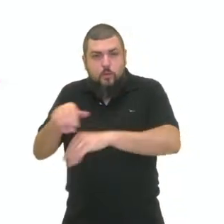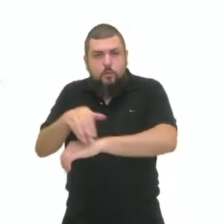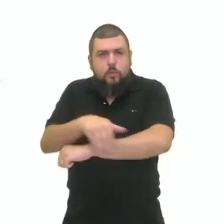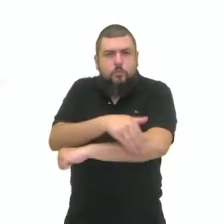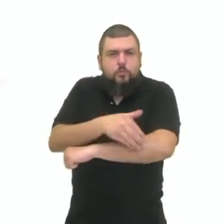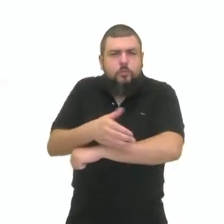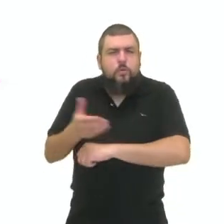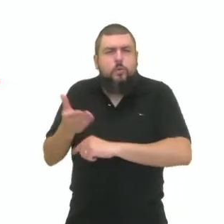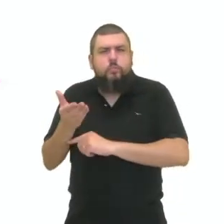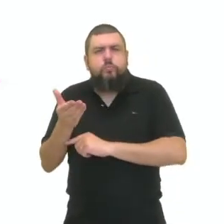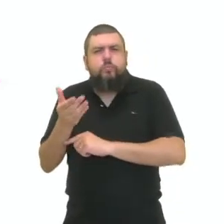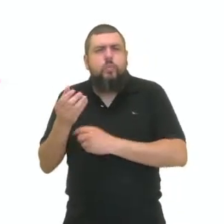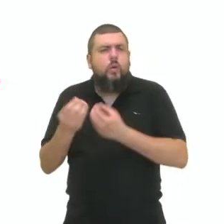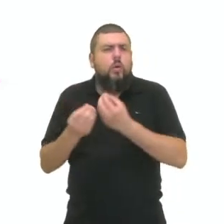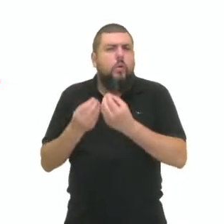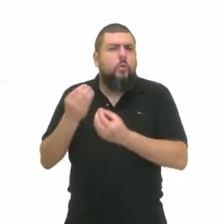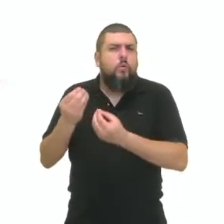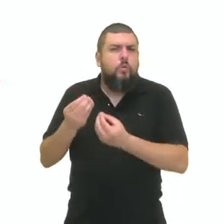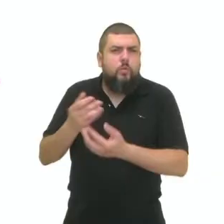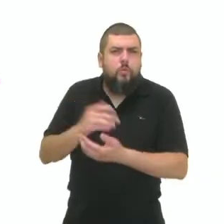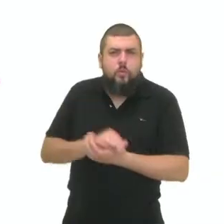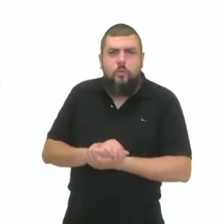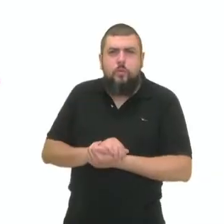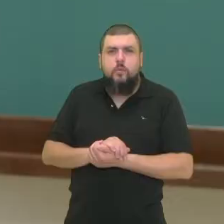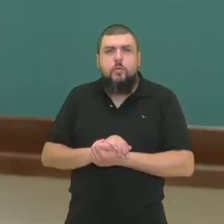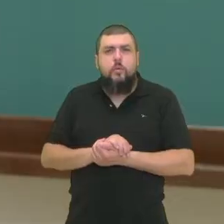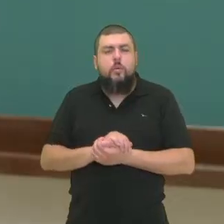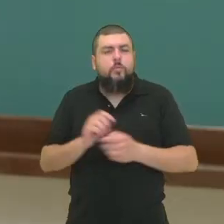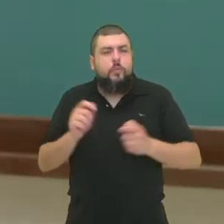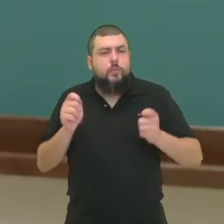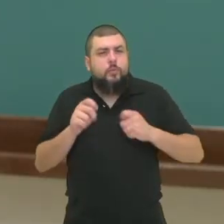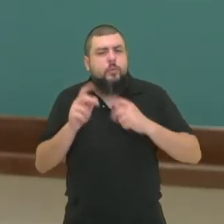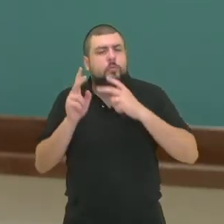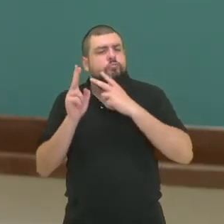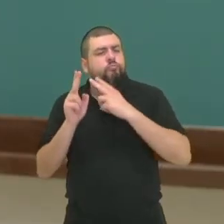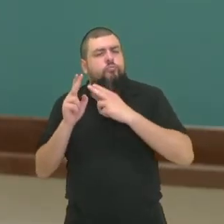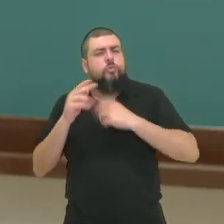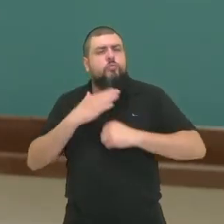banho quente, dormir em camas com colchões, travesseiros e cobertores.